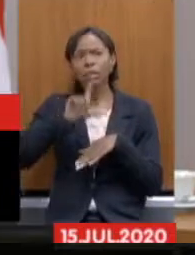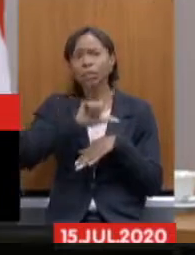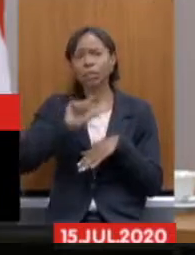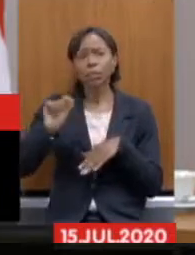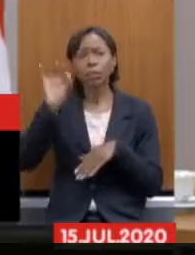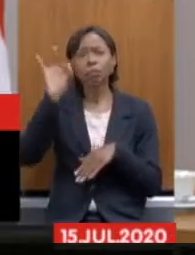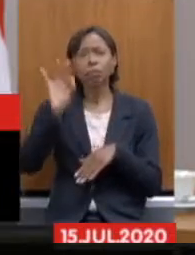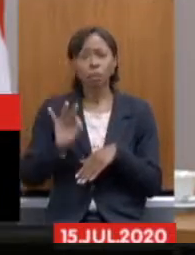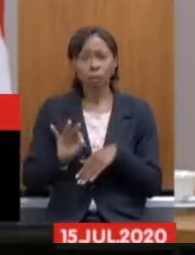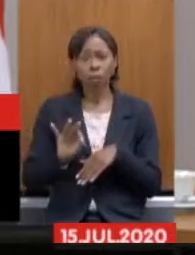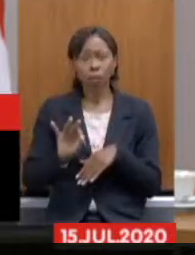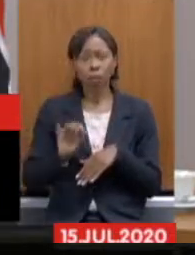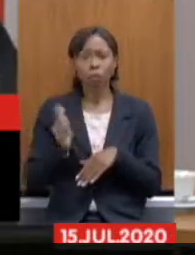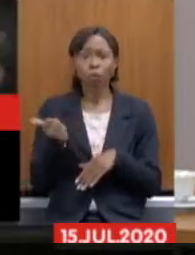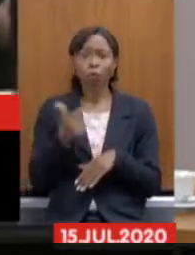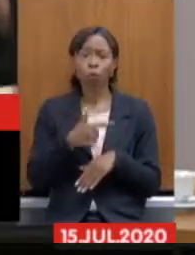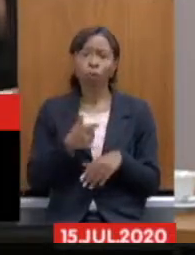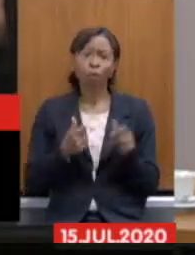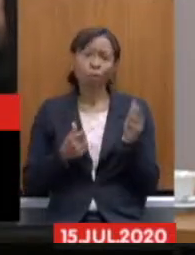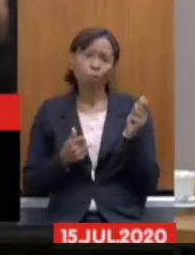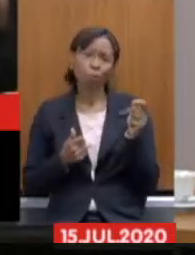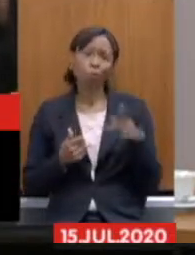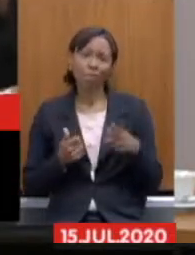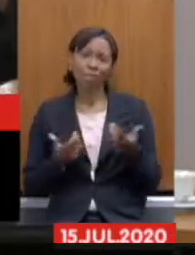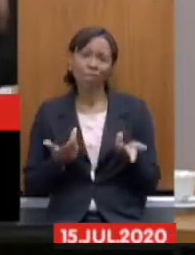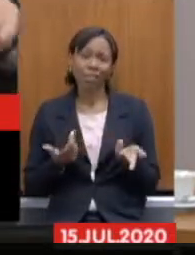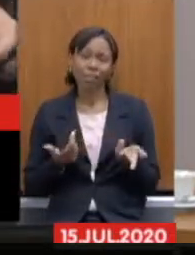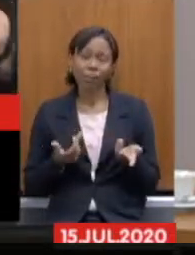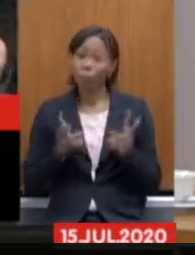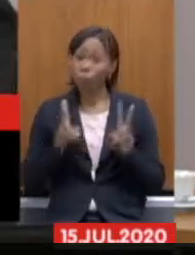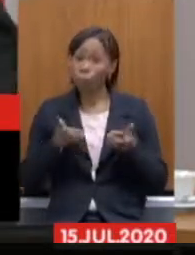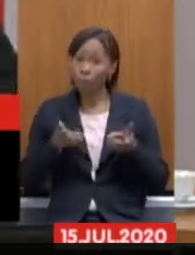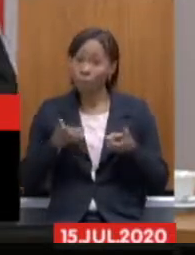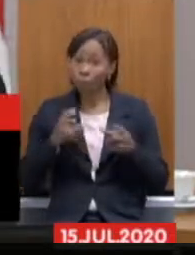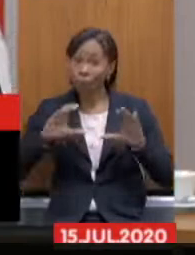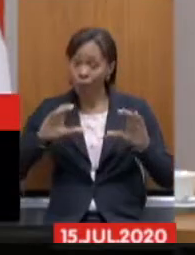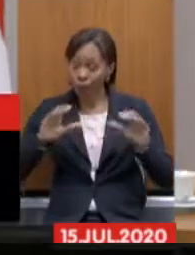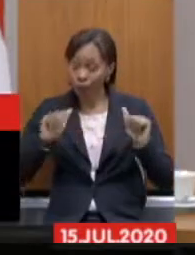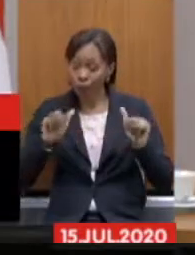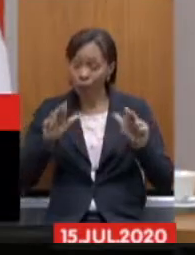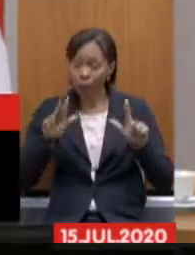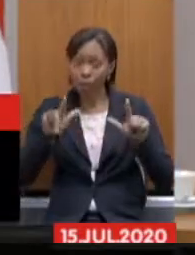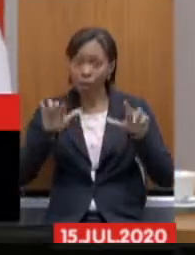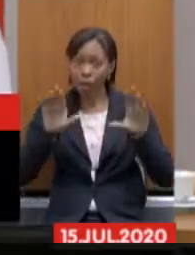ao que o servidor da ativa recebe aquele servidor do mesmo cargo